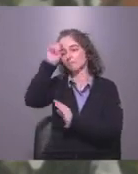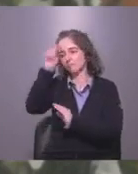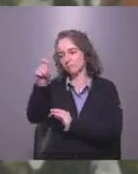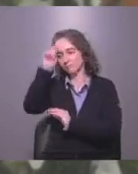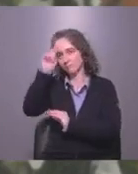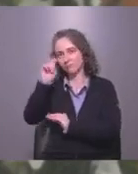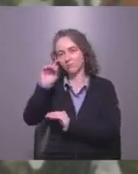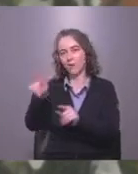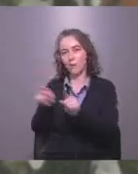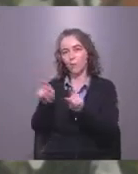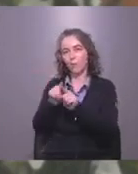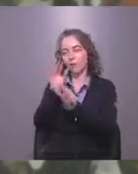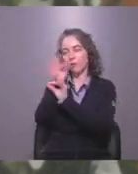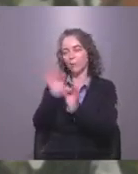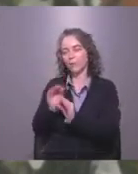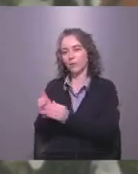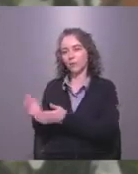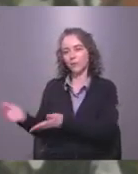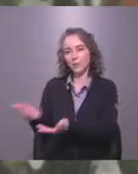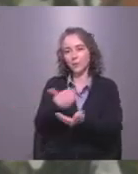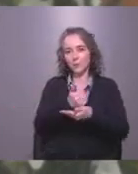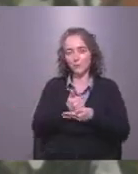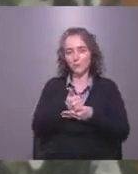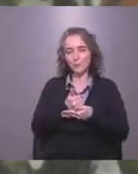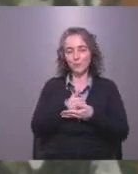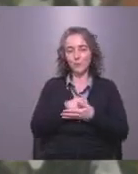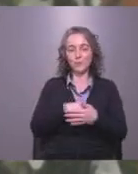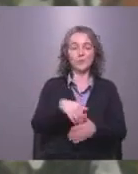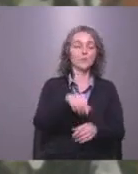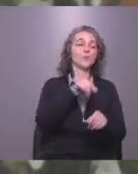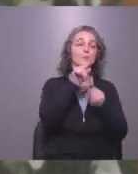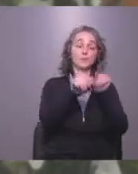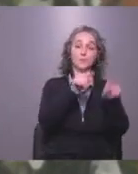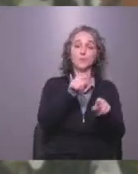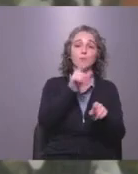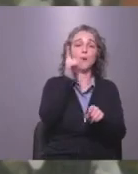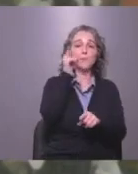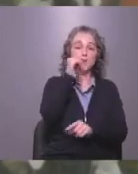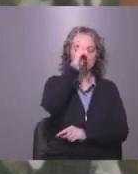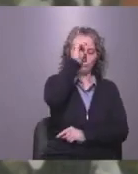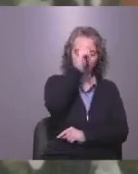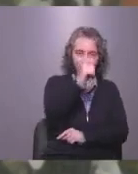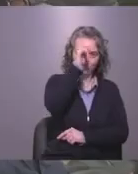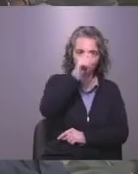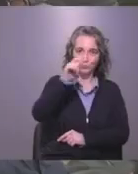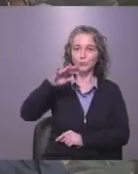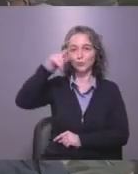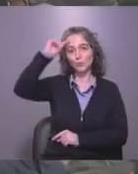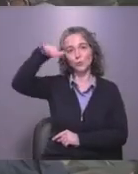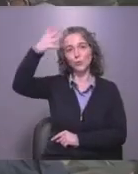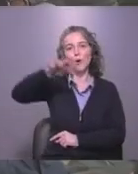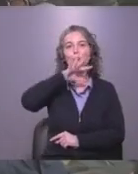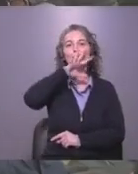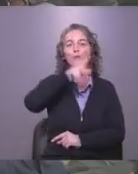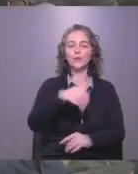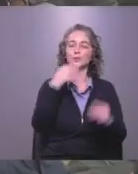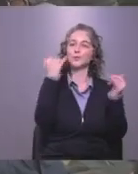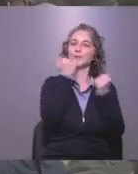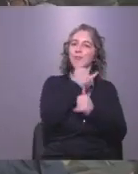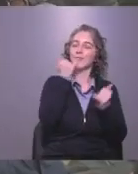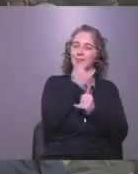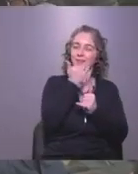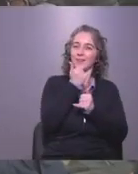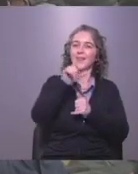Quem honra o pai encontrará alegria nos seus filhos e será atendido na sua oração.